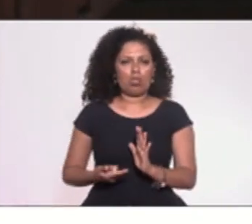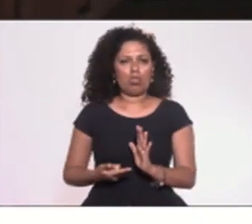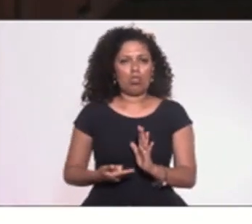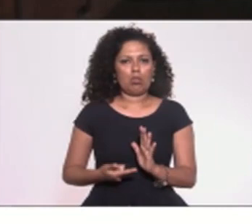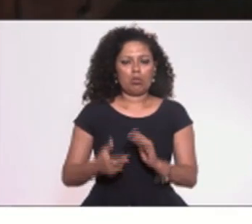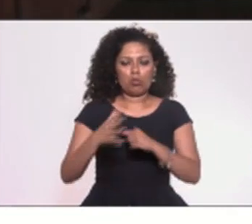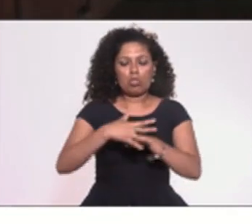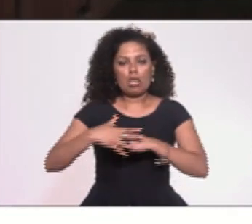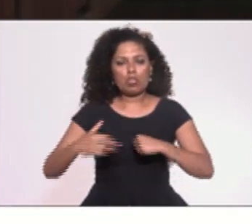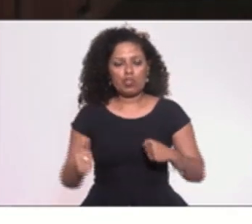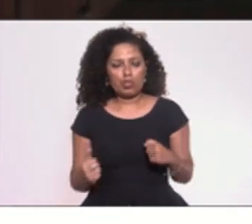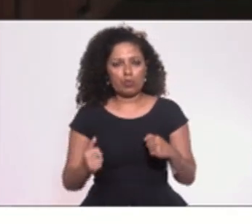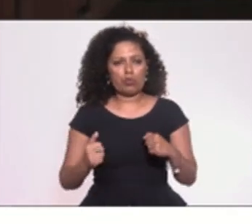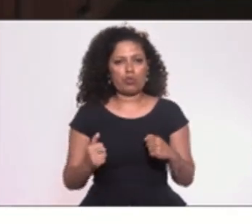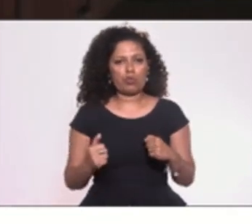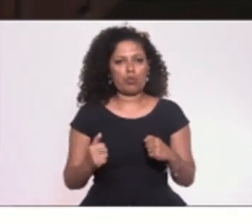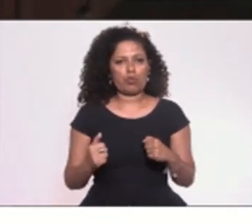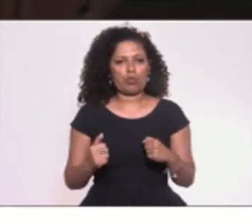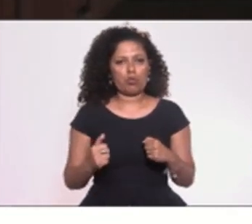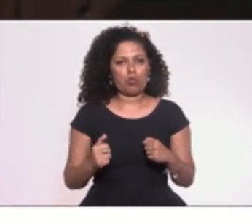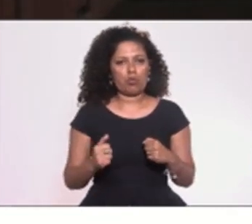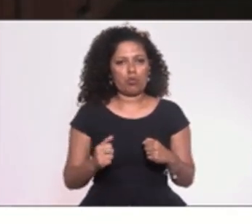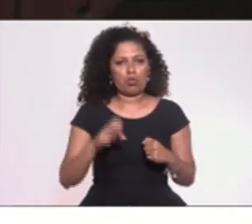seus artigos